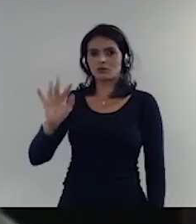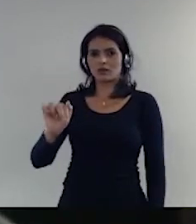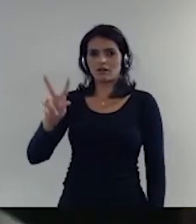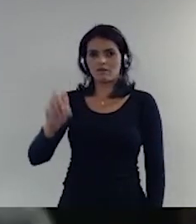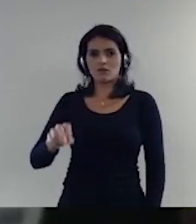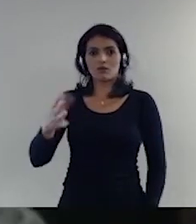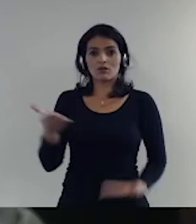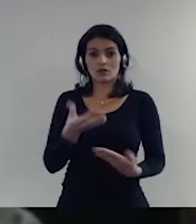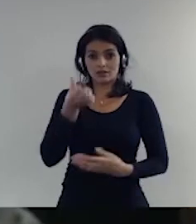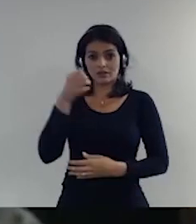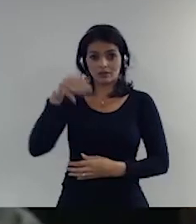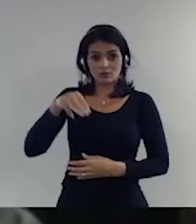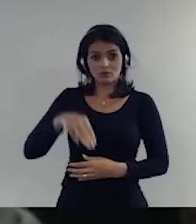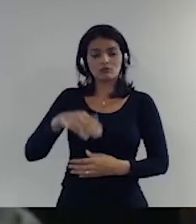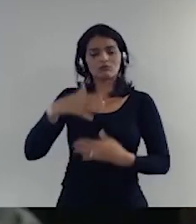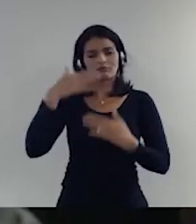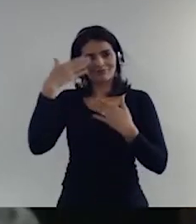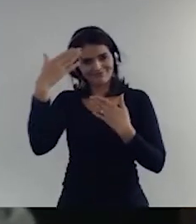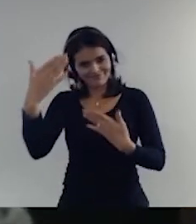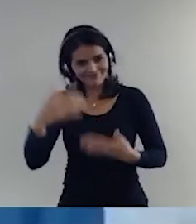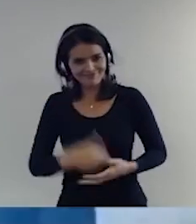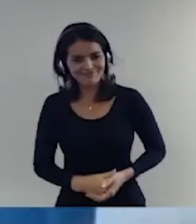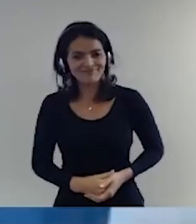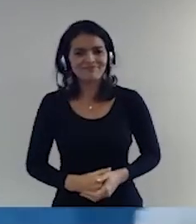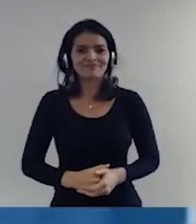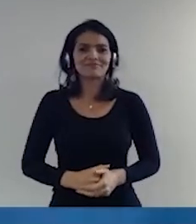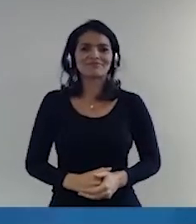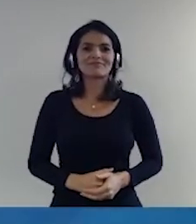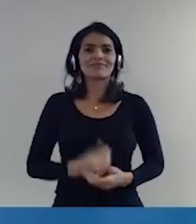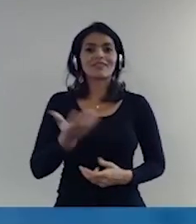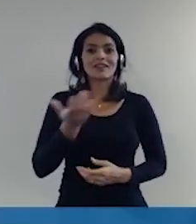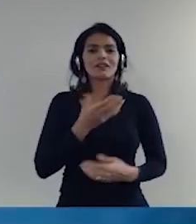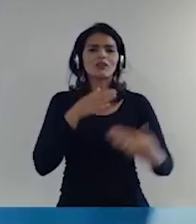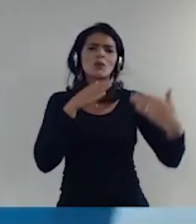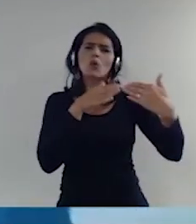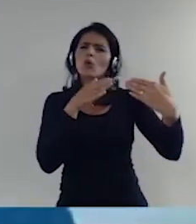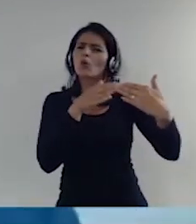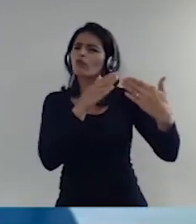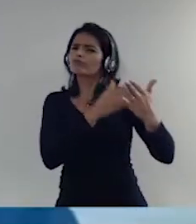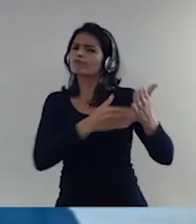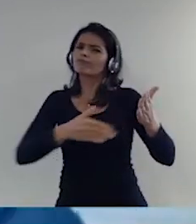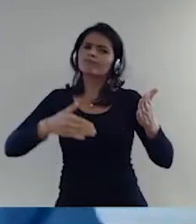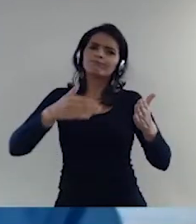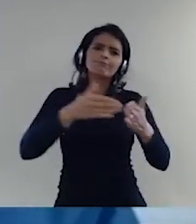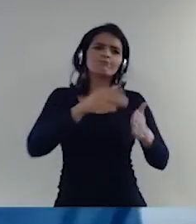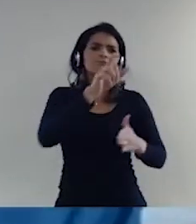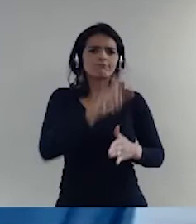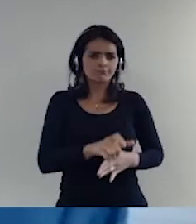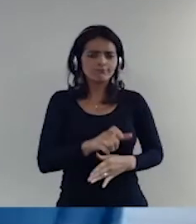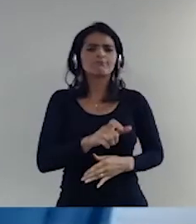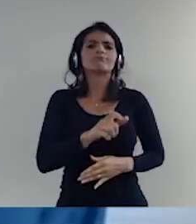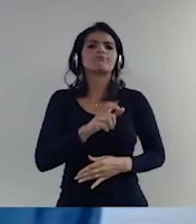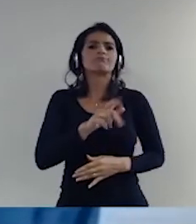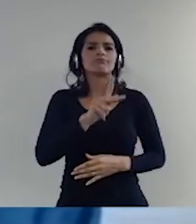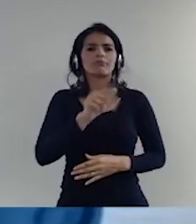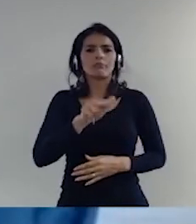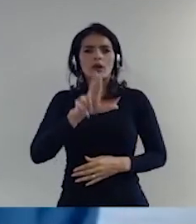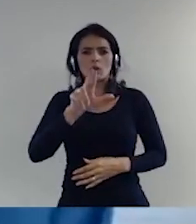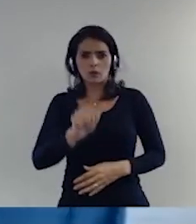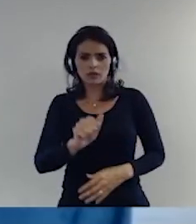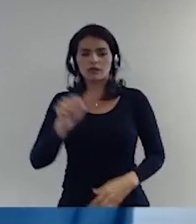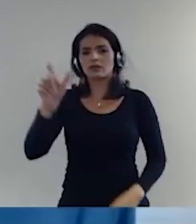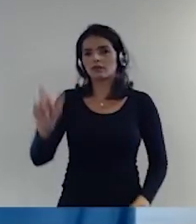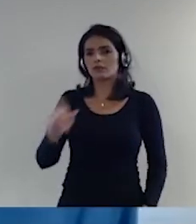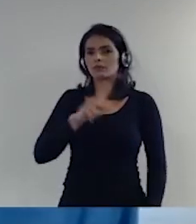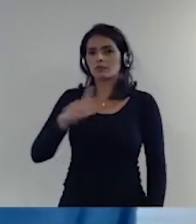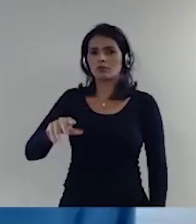de 6 minutos. Eu gostaria de dizer que concordo inteiramente com as ponderações da professora Paula e do